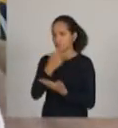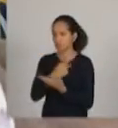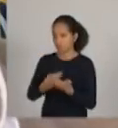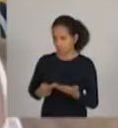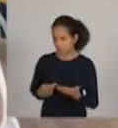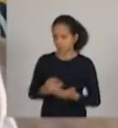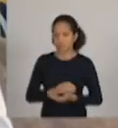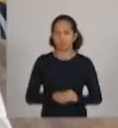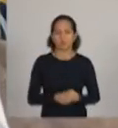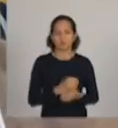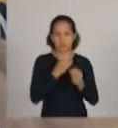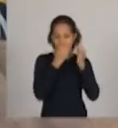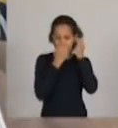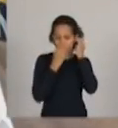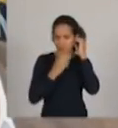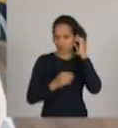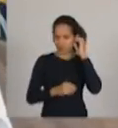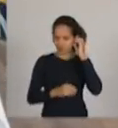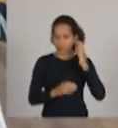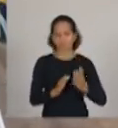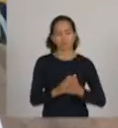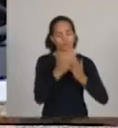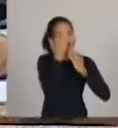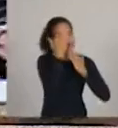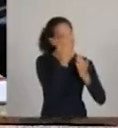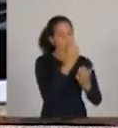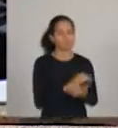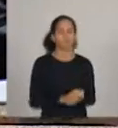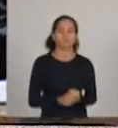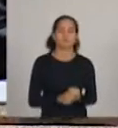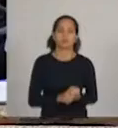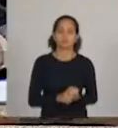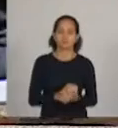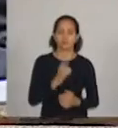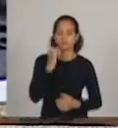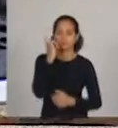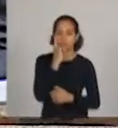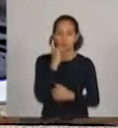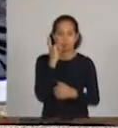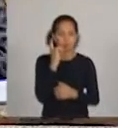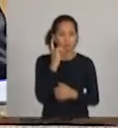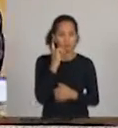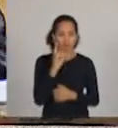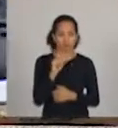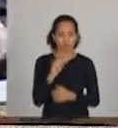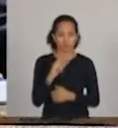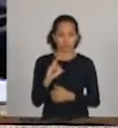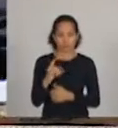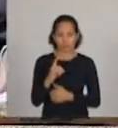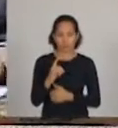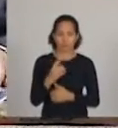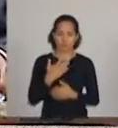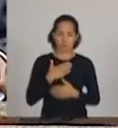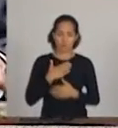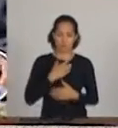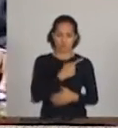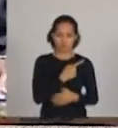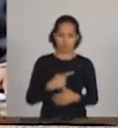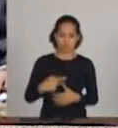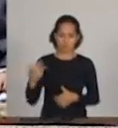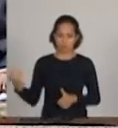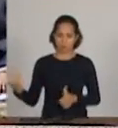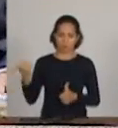Excelência. Obrigado, deputado Danilo. Delegado Danilo Baianes, vou passar a presidência para o